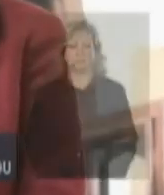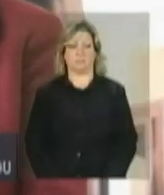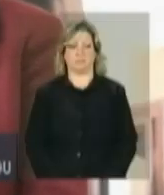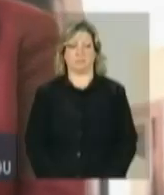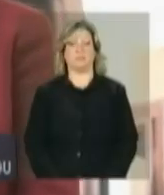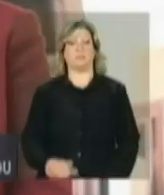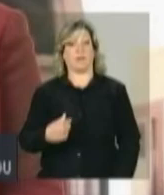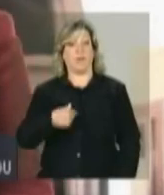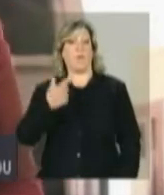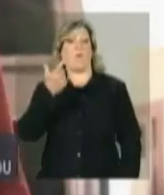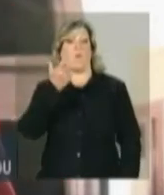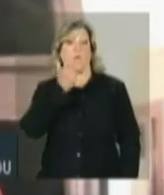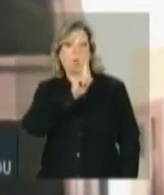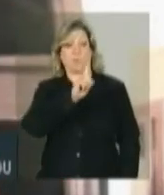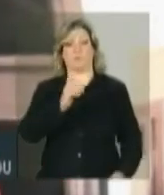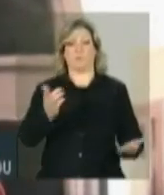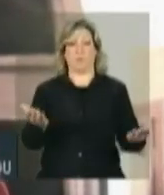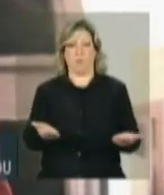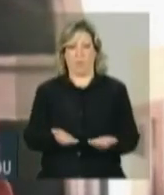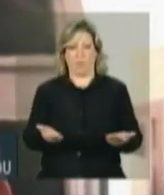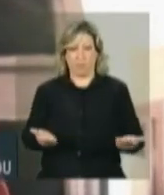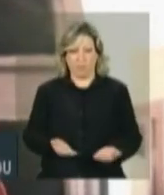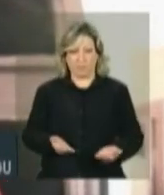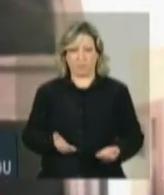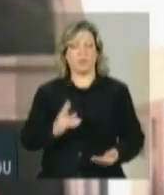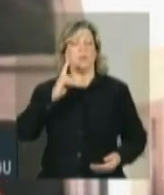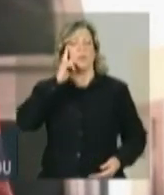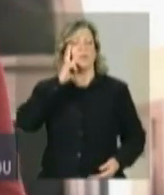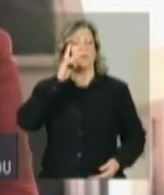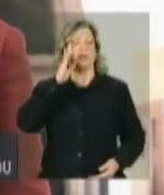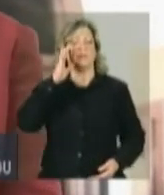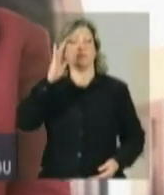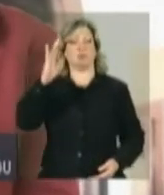Realizo hoje o sonho do meu pai,